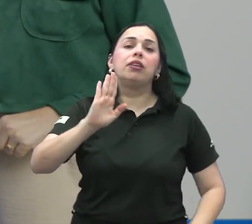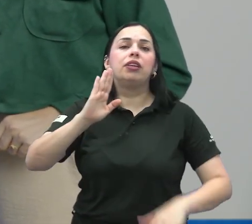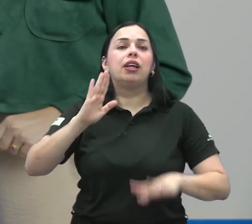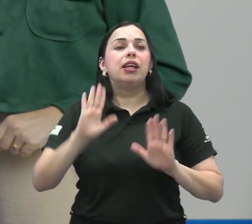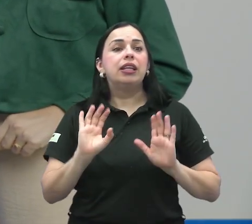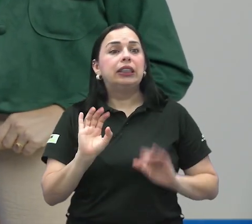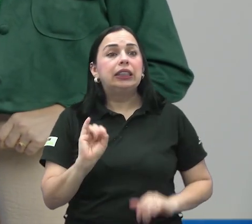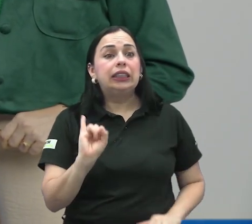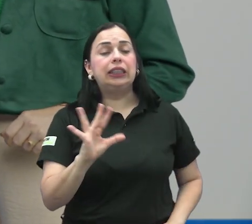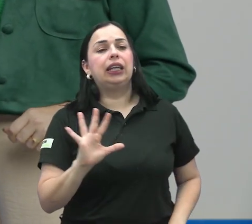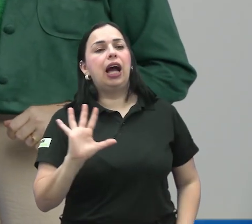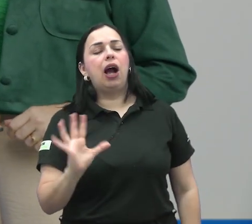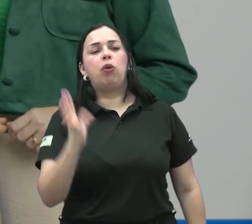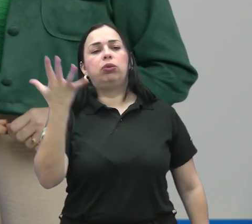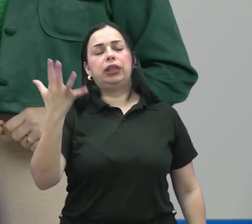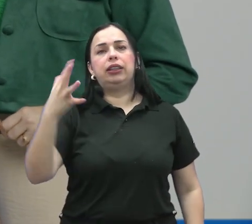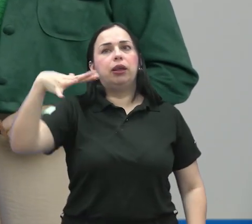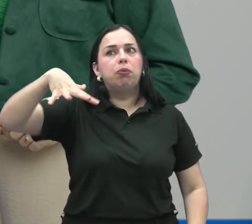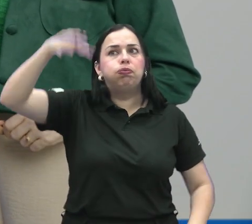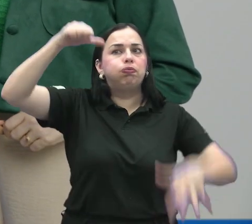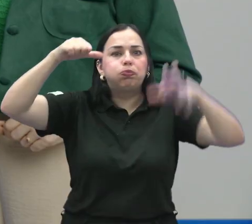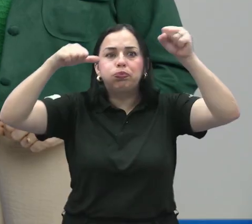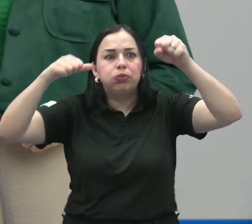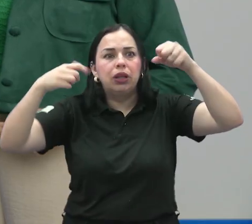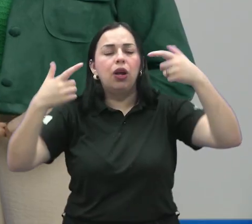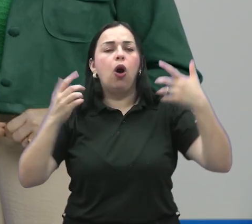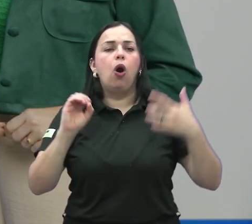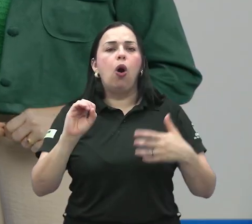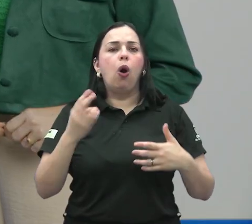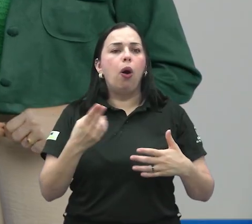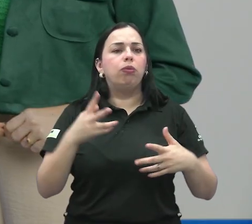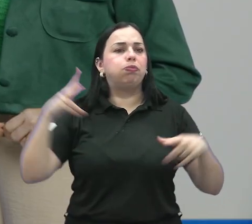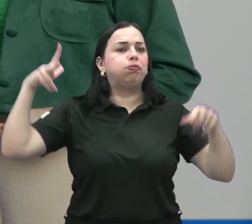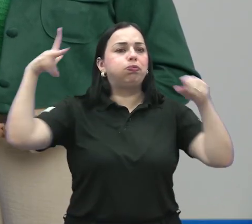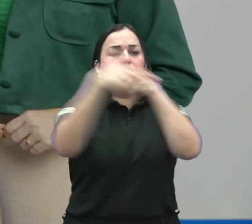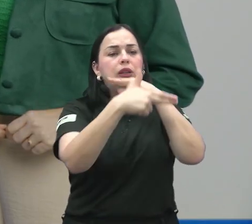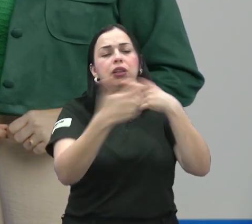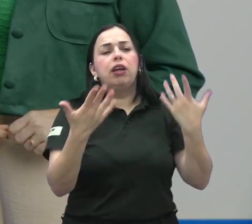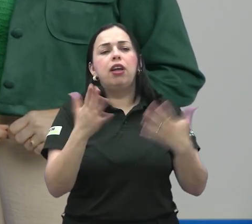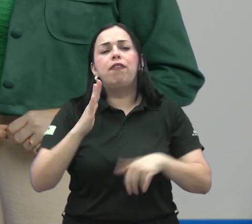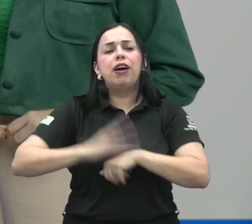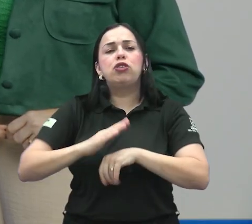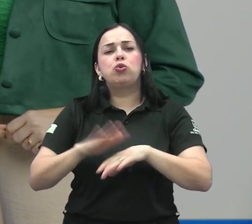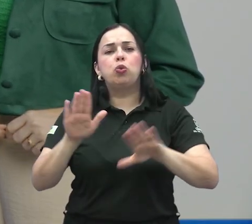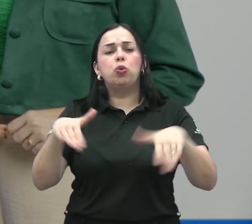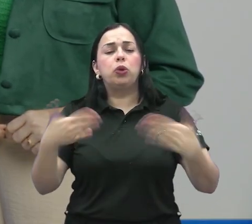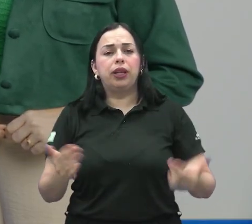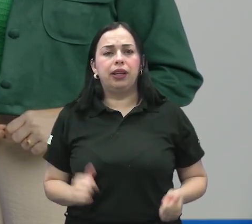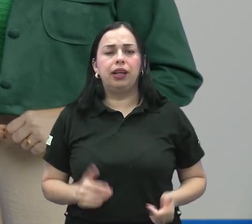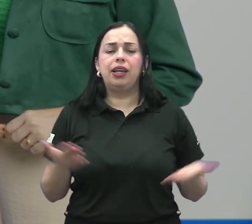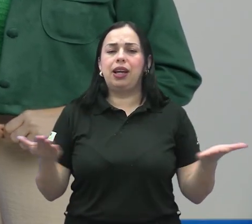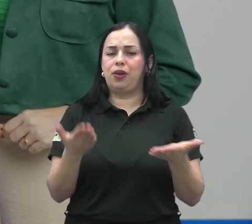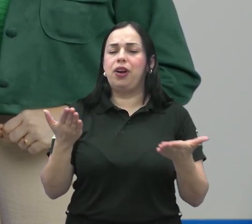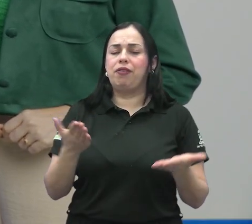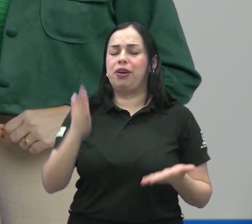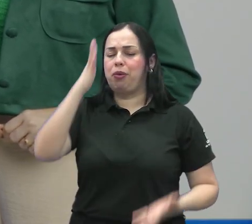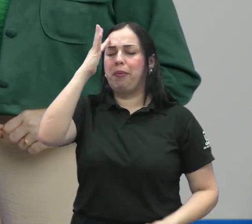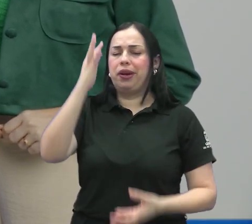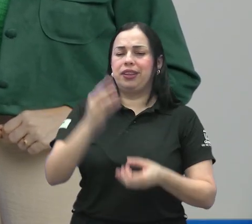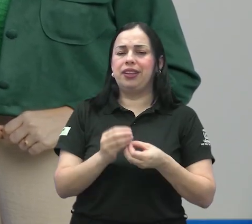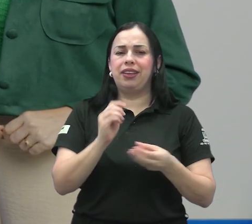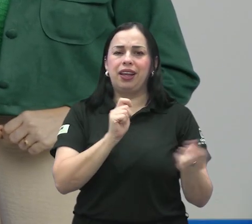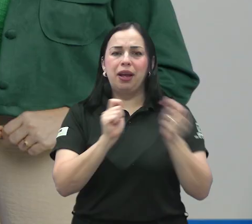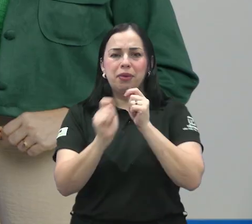principalmente o que fazer quando os serviços deixam de ser prestados ou são prestados parcialmente? É o que a gente vai